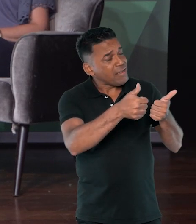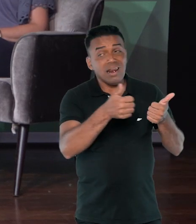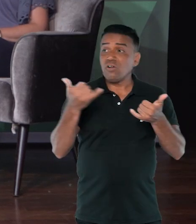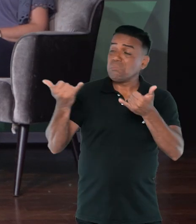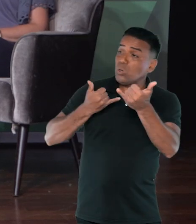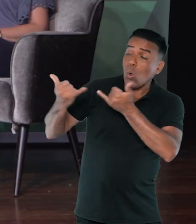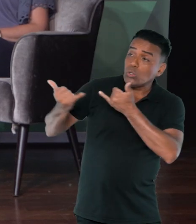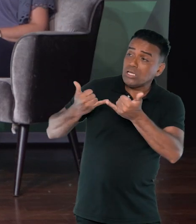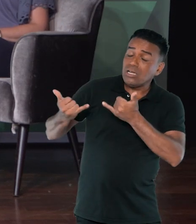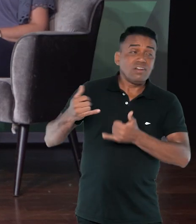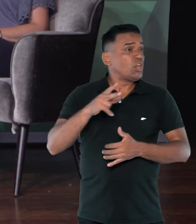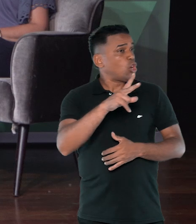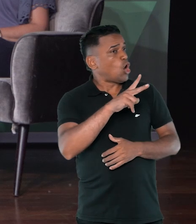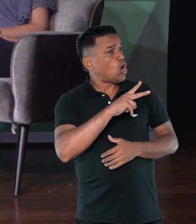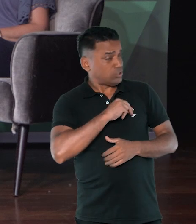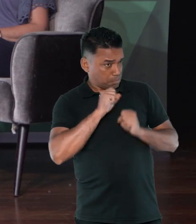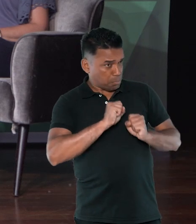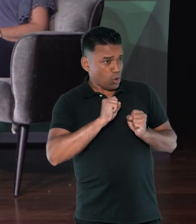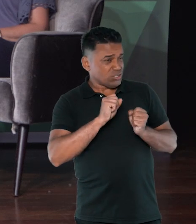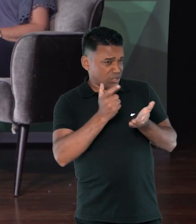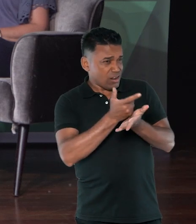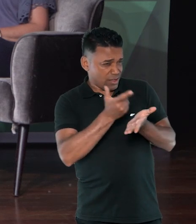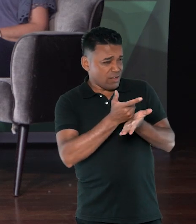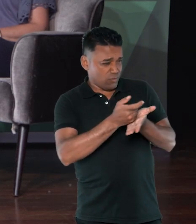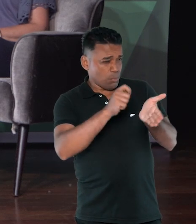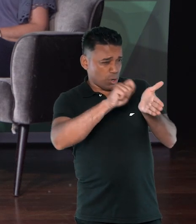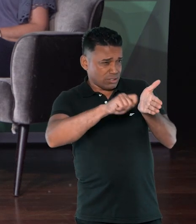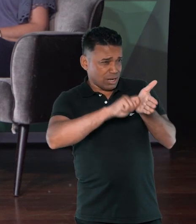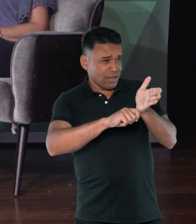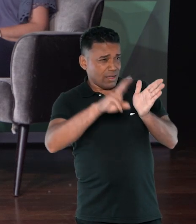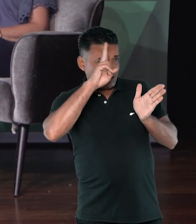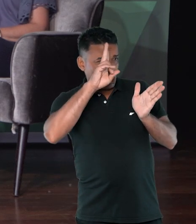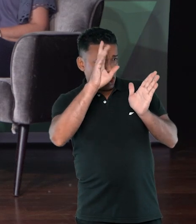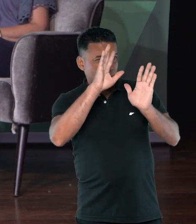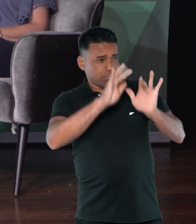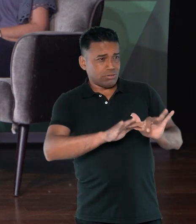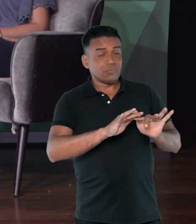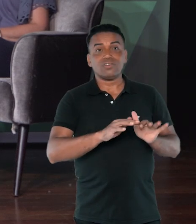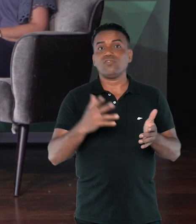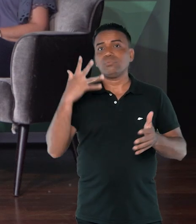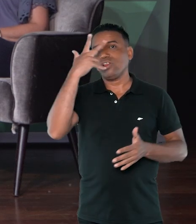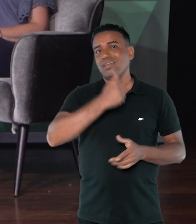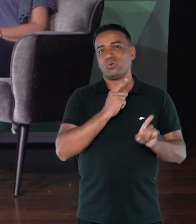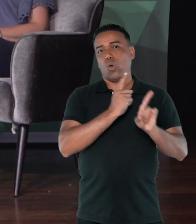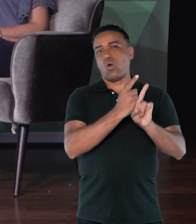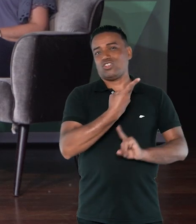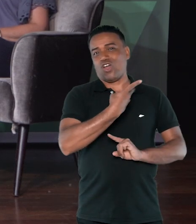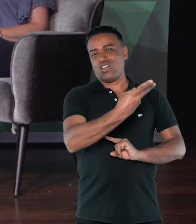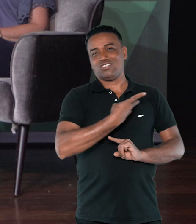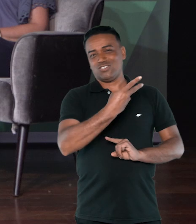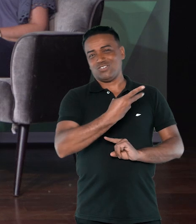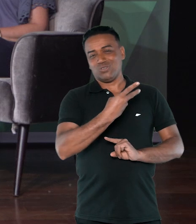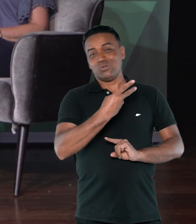com ela no lançamento. Ela chorou muito, nos abraçamos muito. Uma emoção